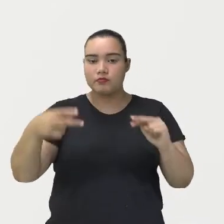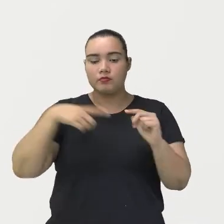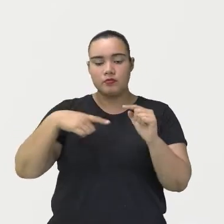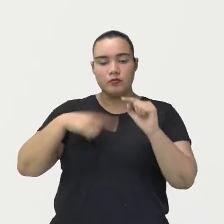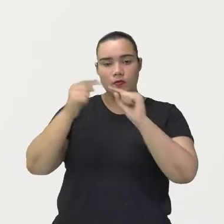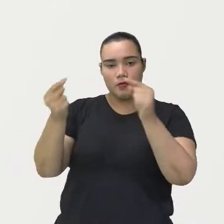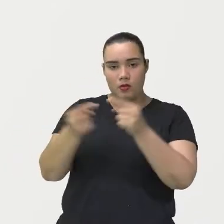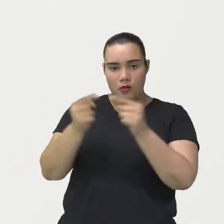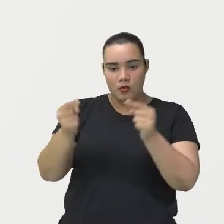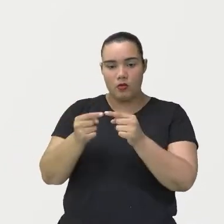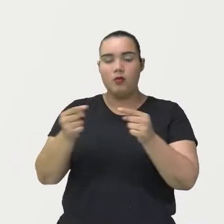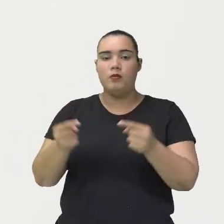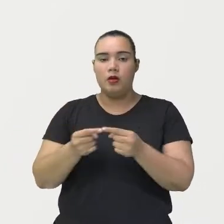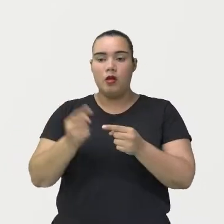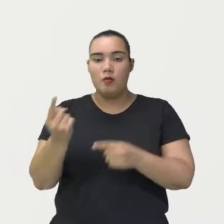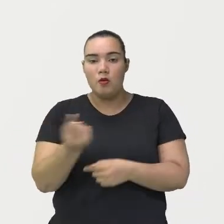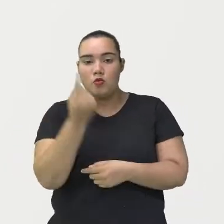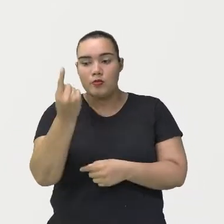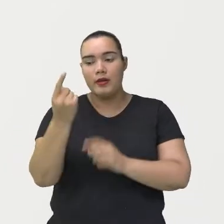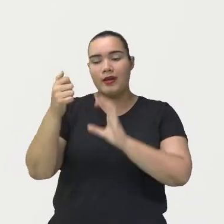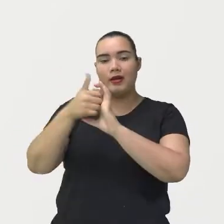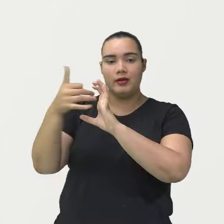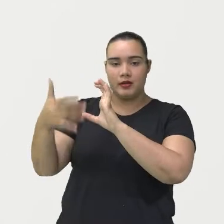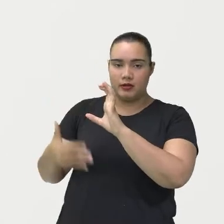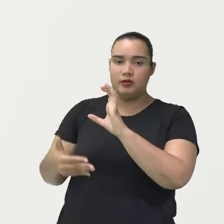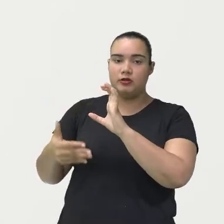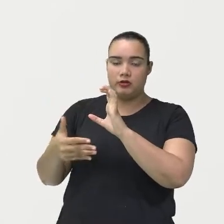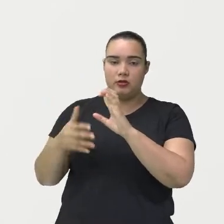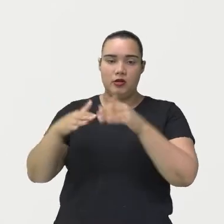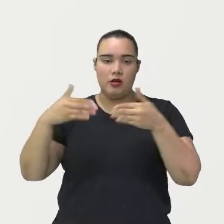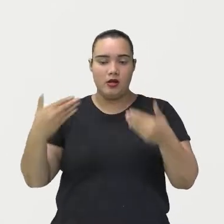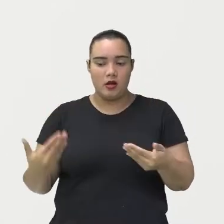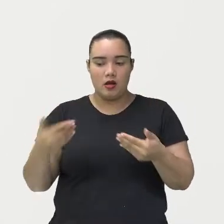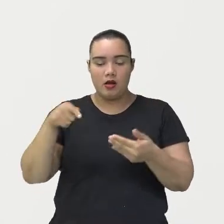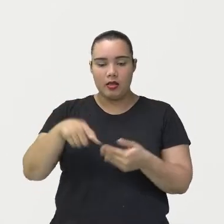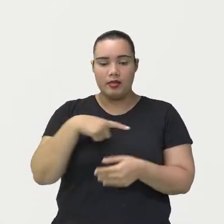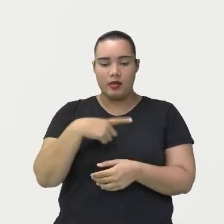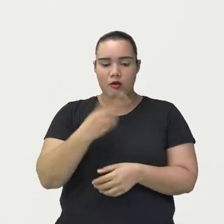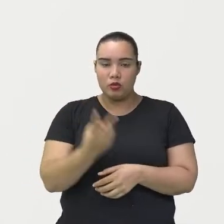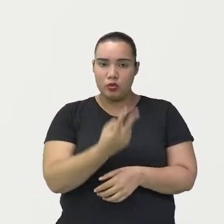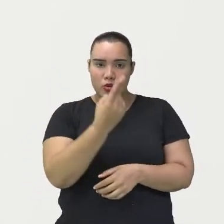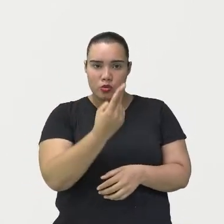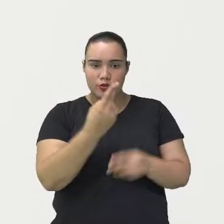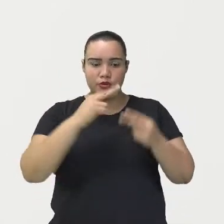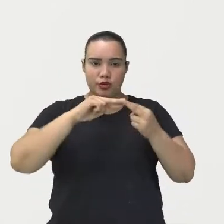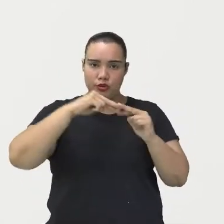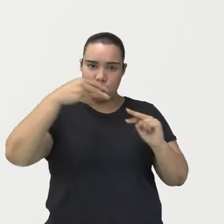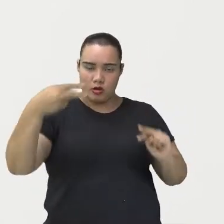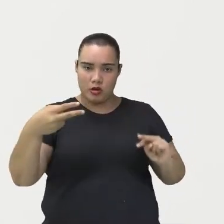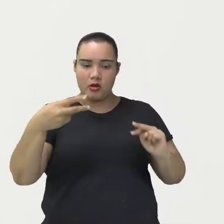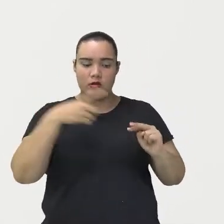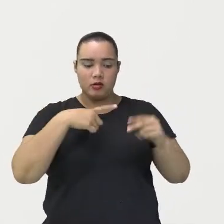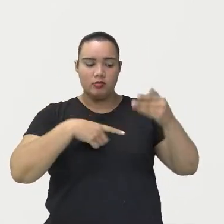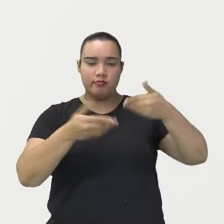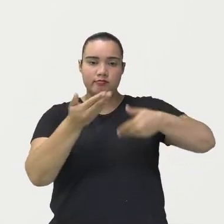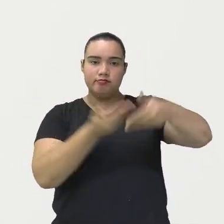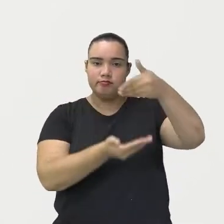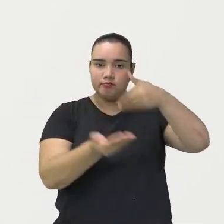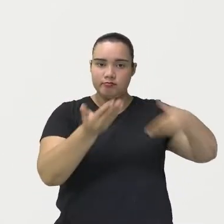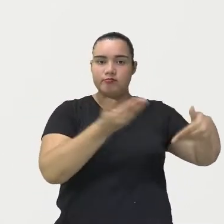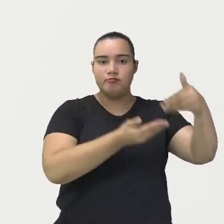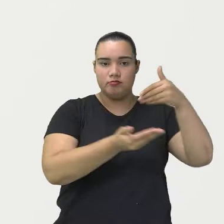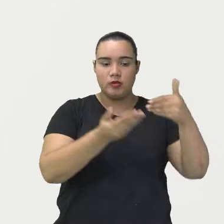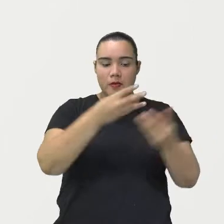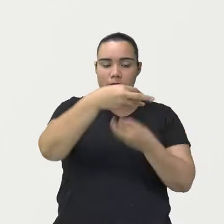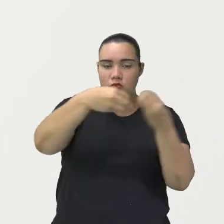combinam para uma única característica. Esses pares de genes interagem entre